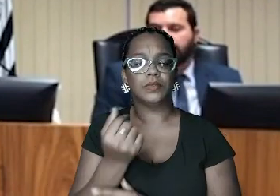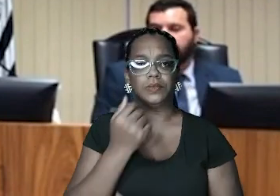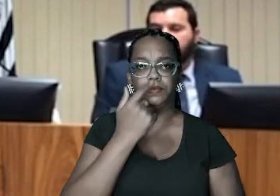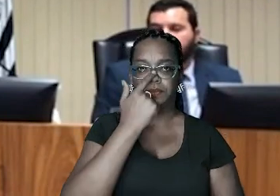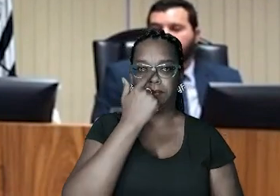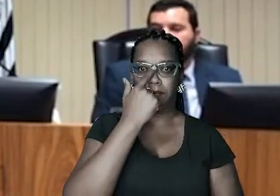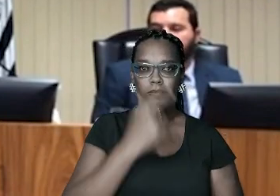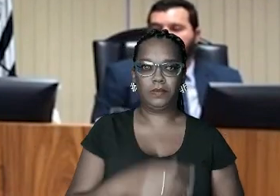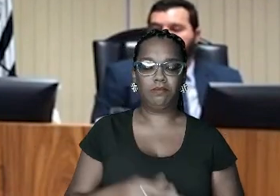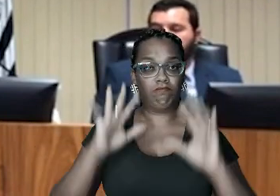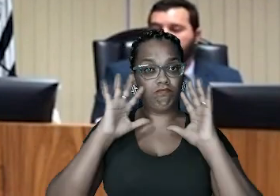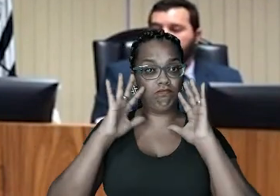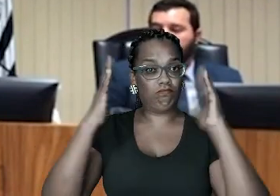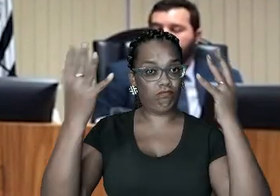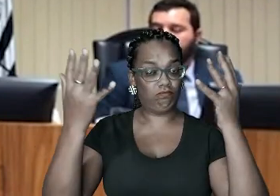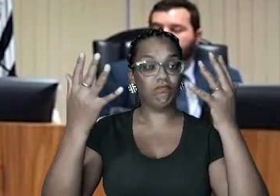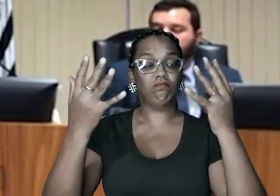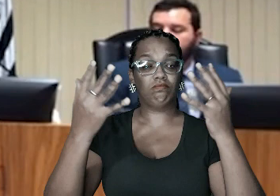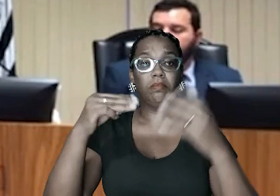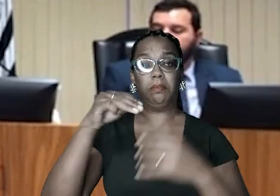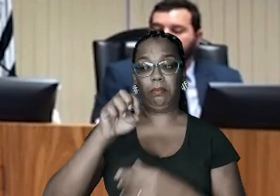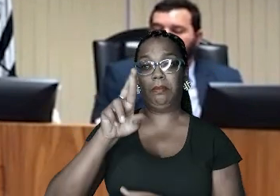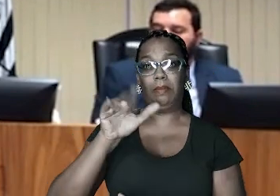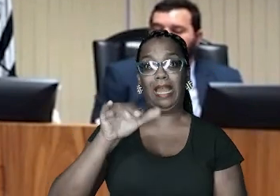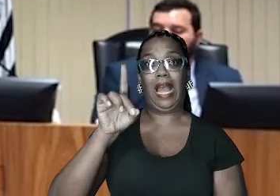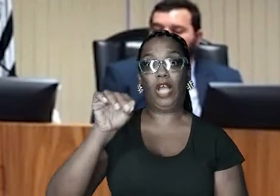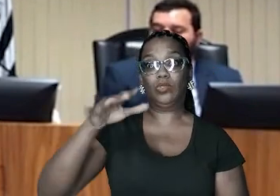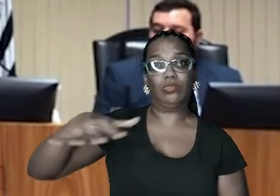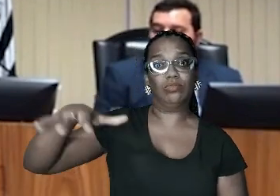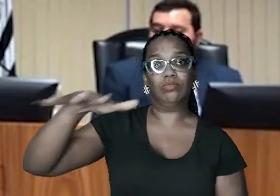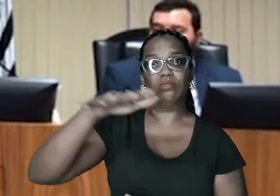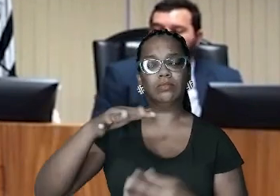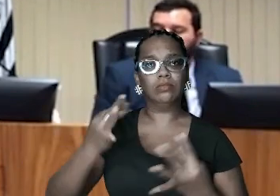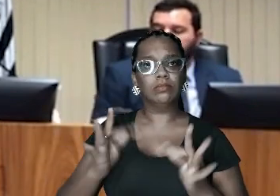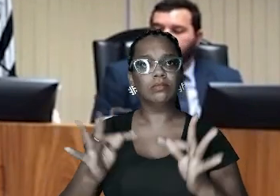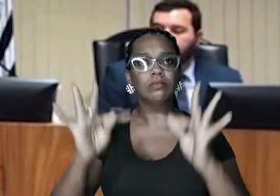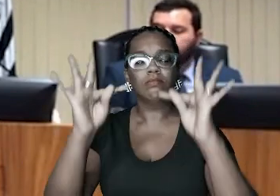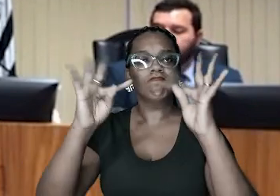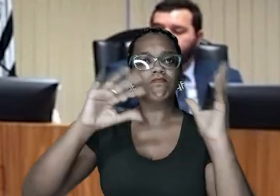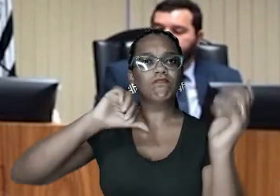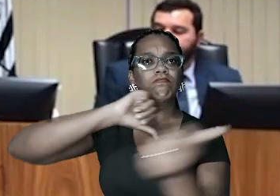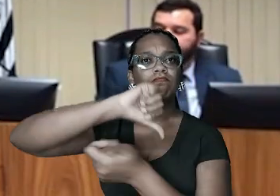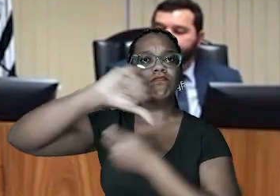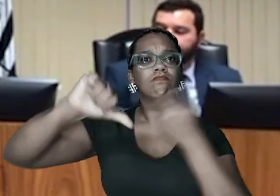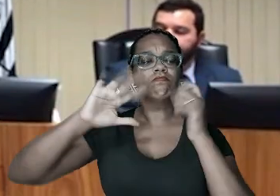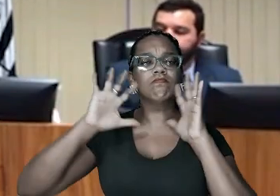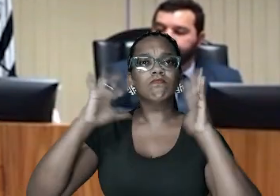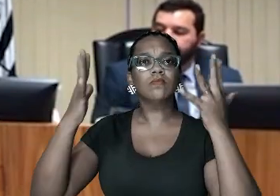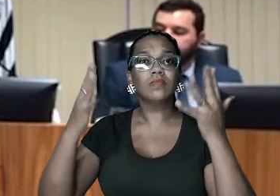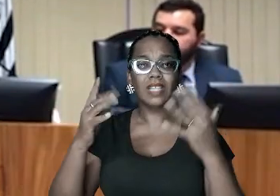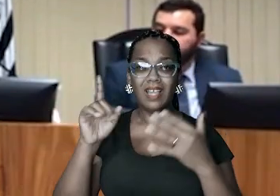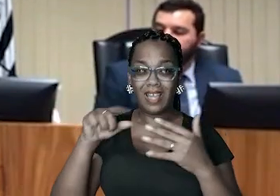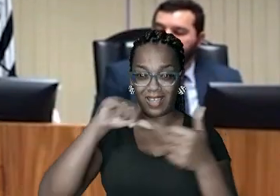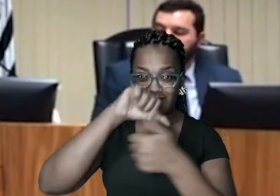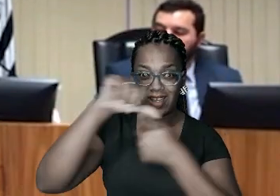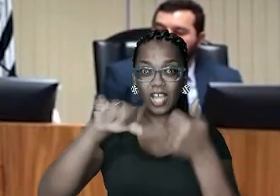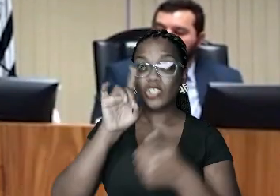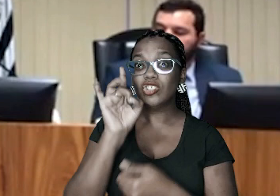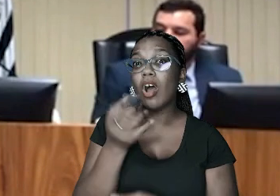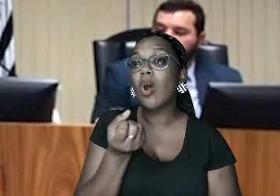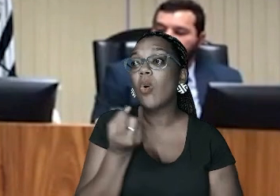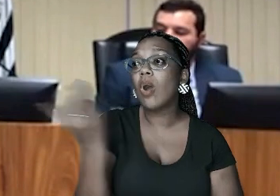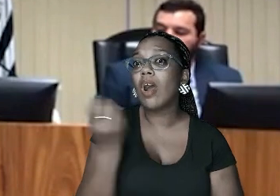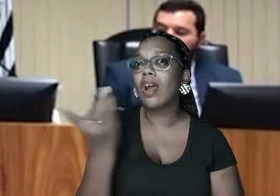efeitos diferentes para a formação de preços o advento dos mercados eletrônicos transformou Essa realidade